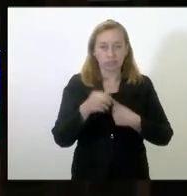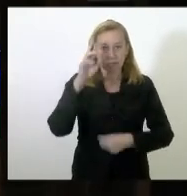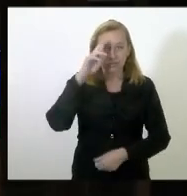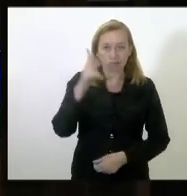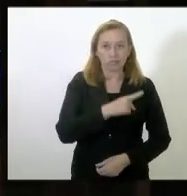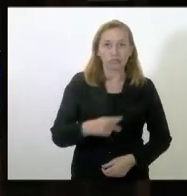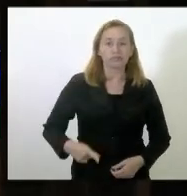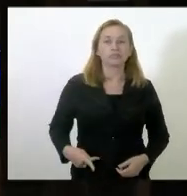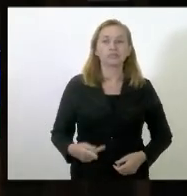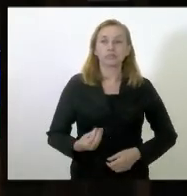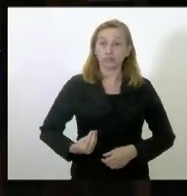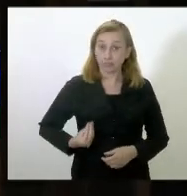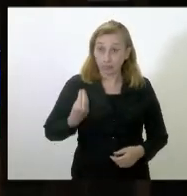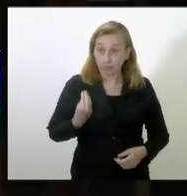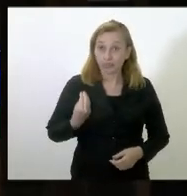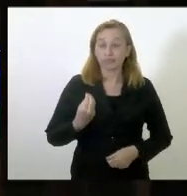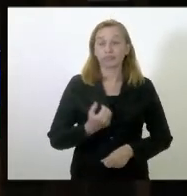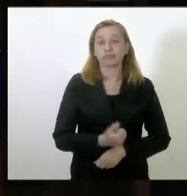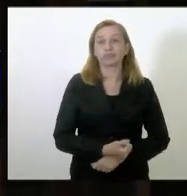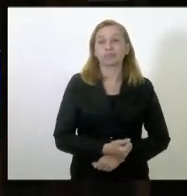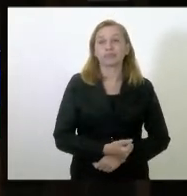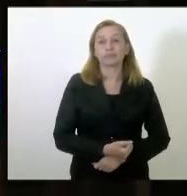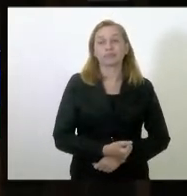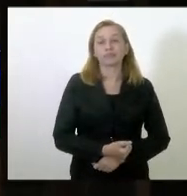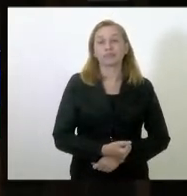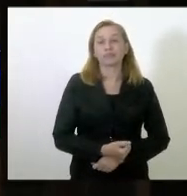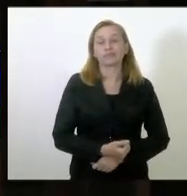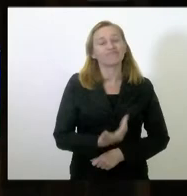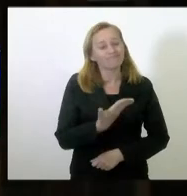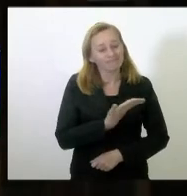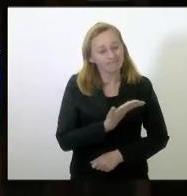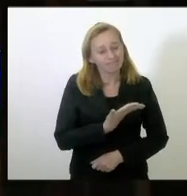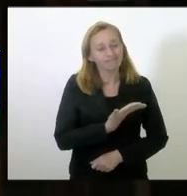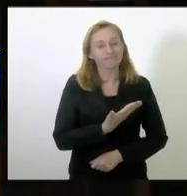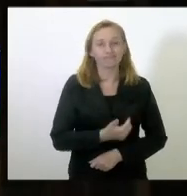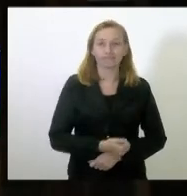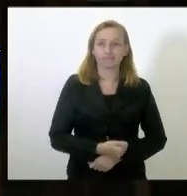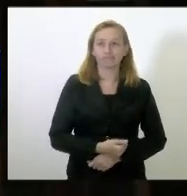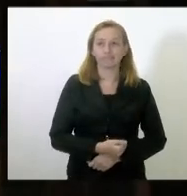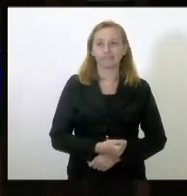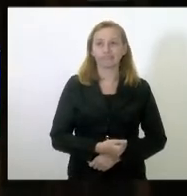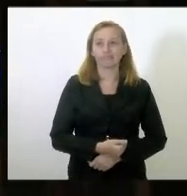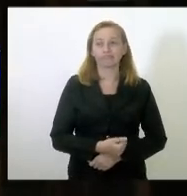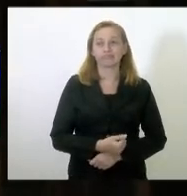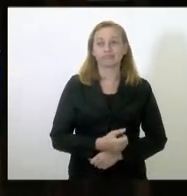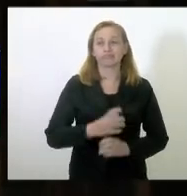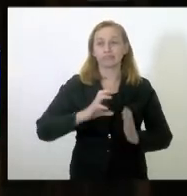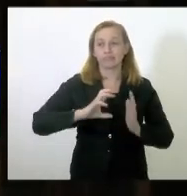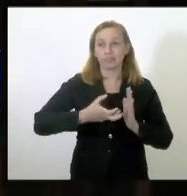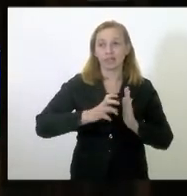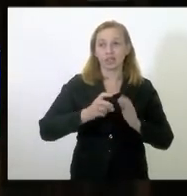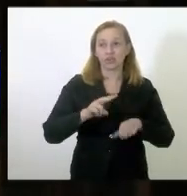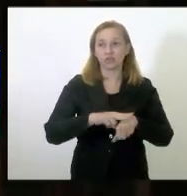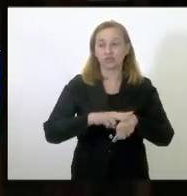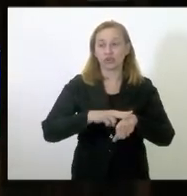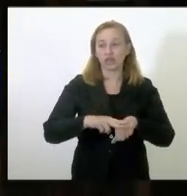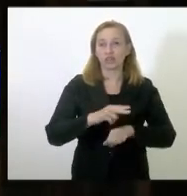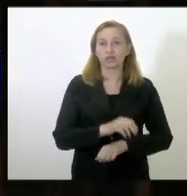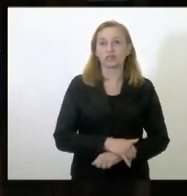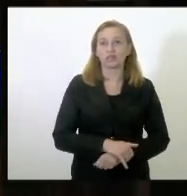a presença dos companheiros do Partido Verde, lá